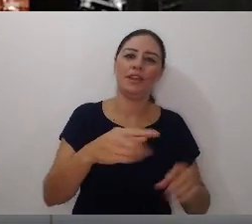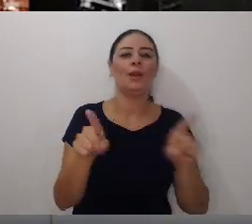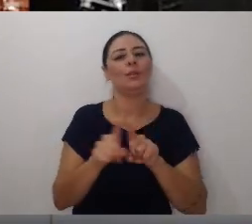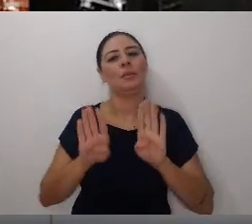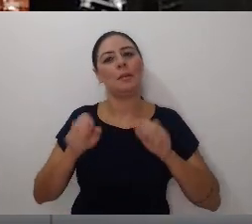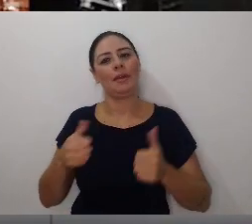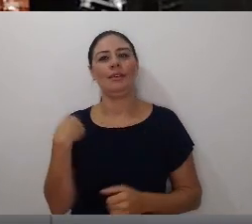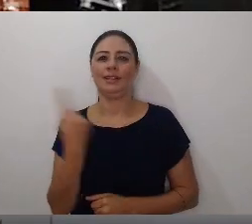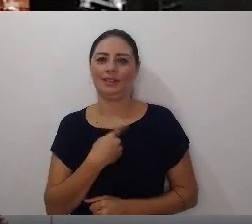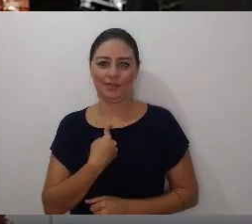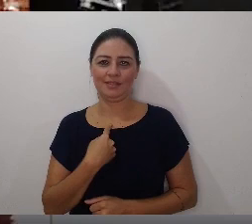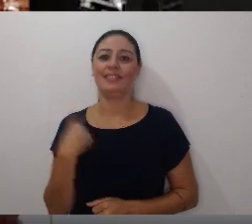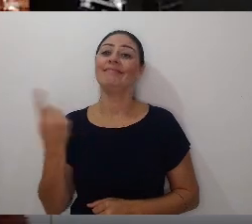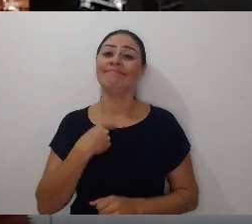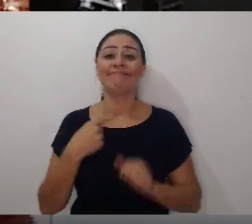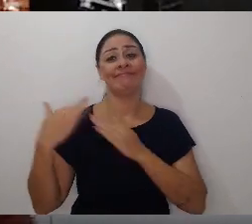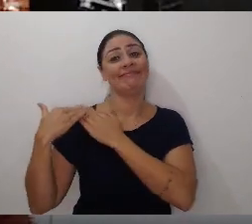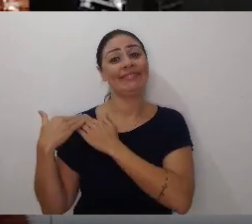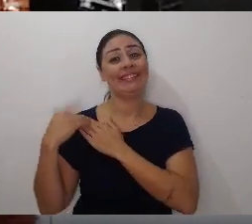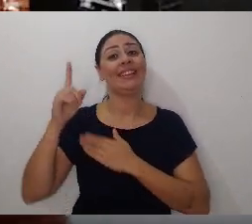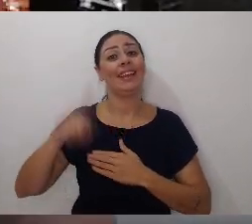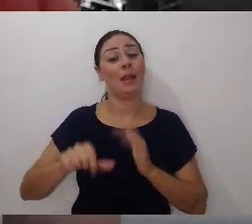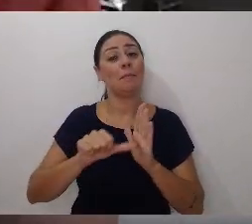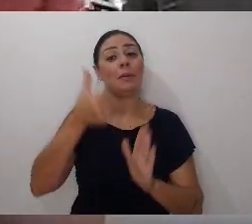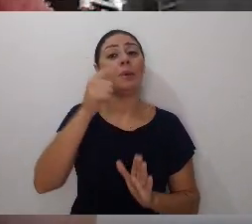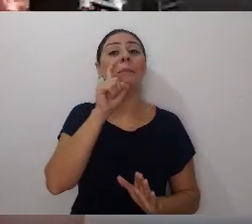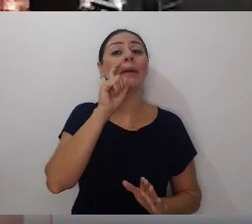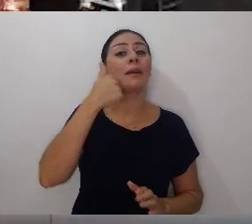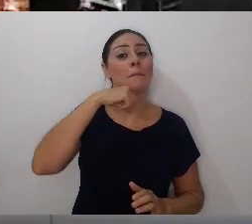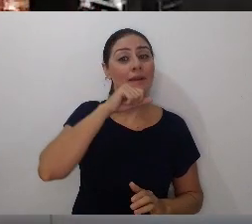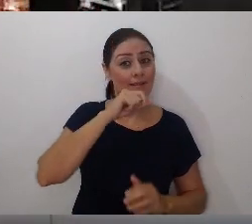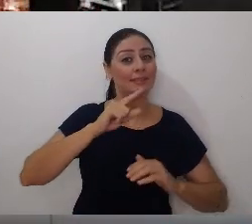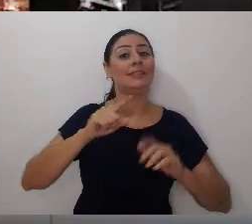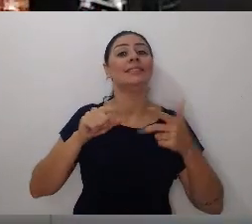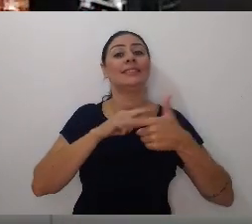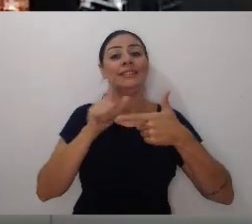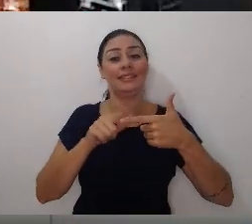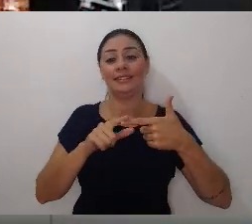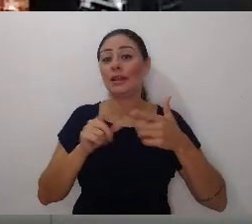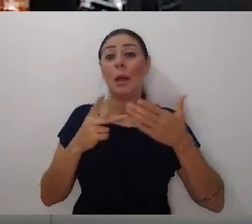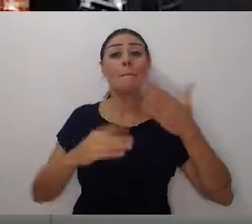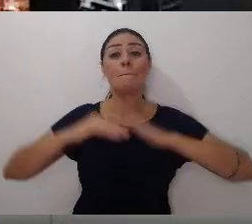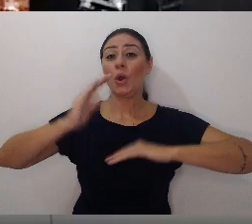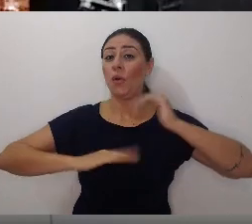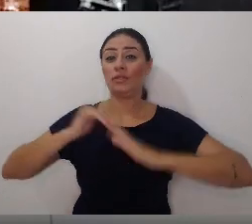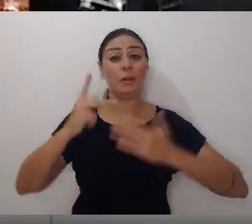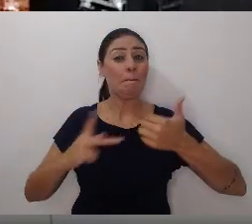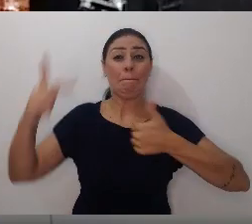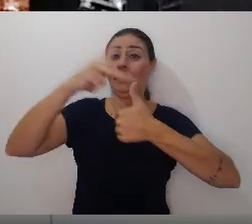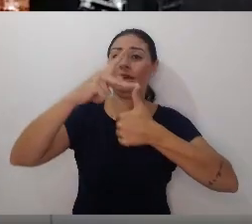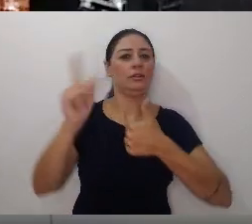vai fazer bem para ela e vai fazer bem para você. Que nem eu falei, a nossa missão é ser primeira, é ser